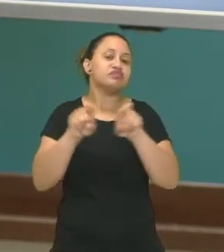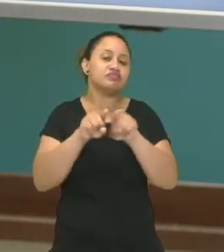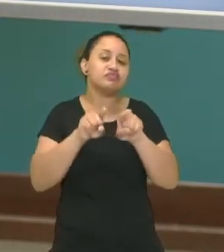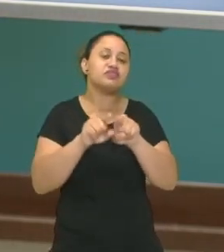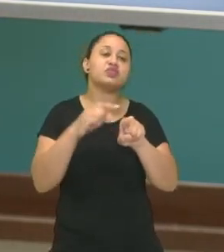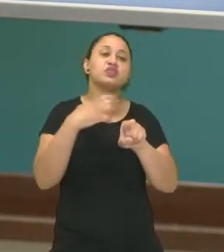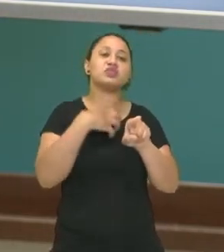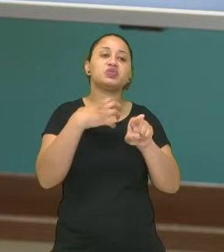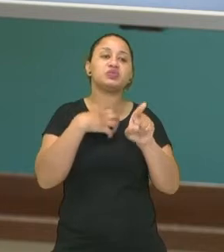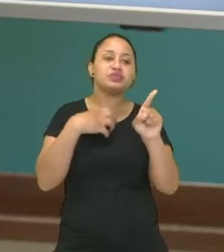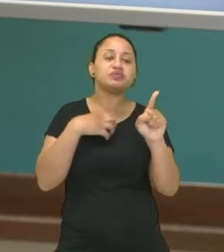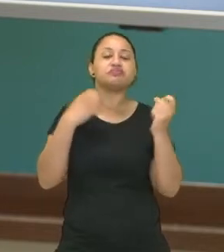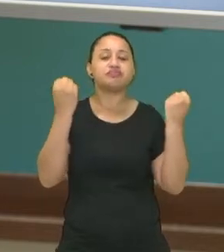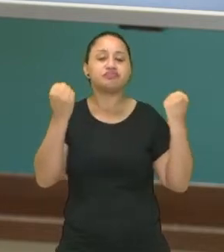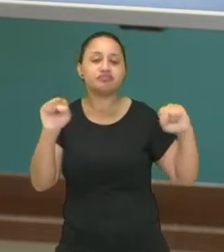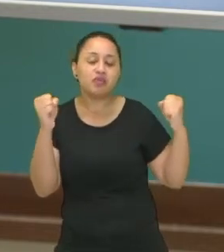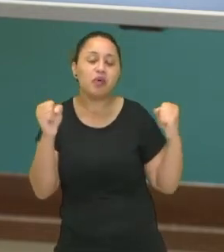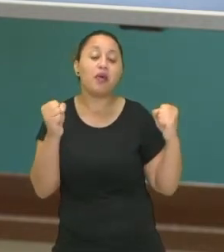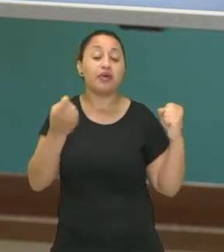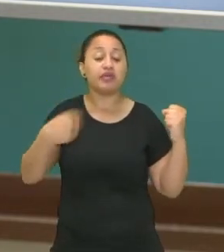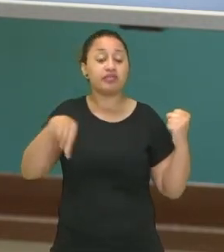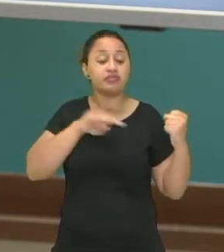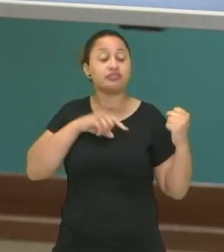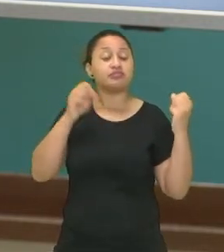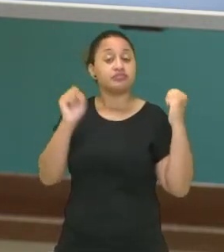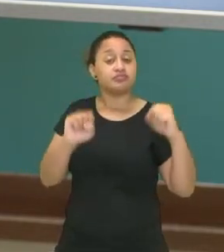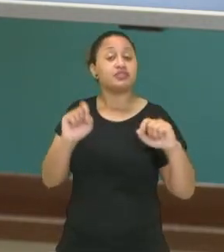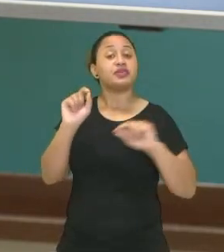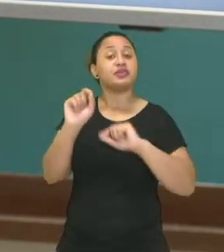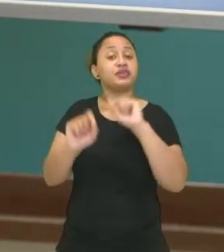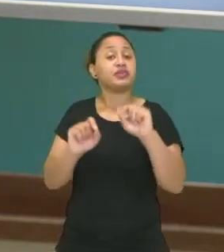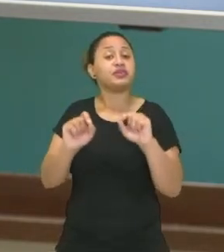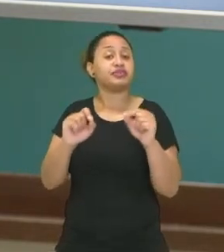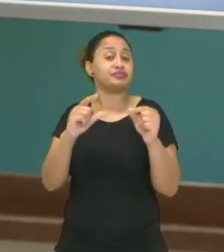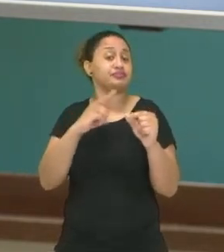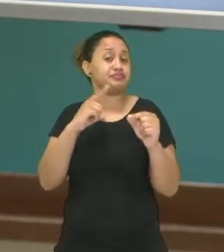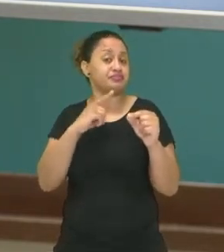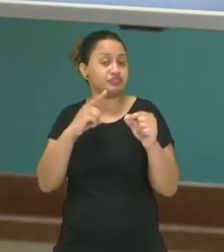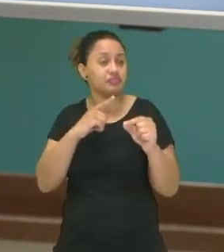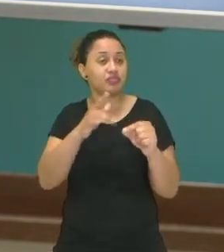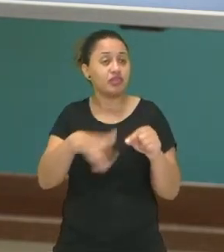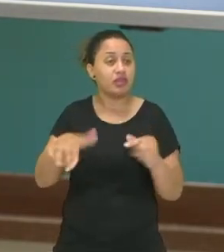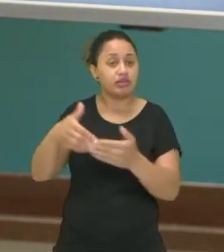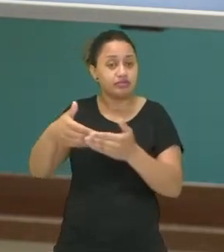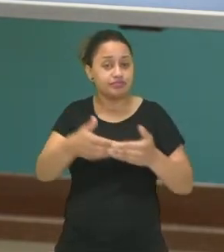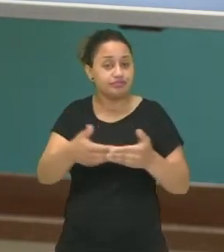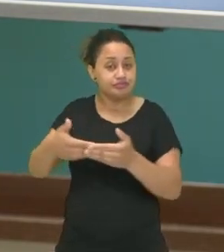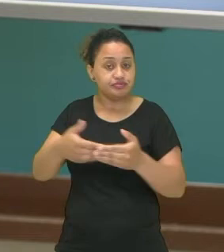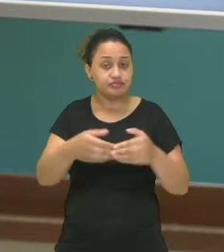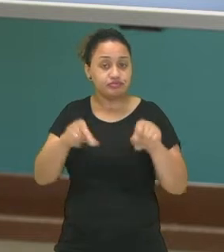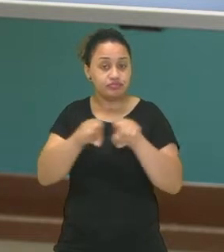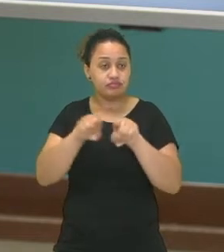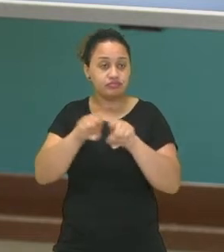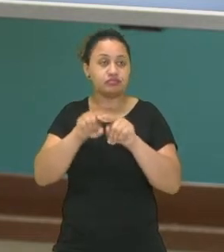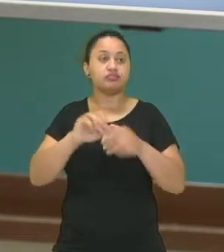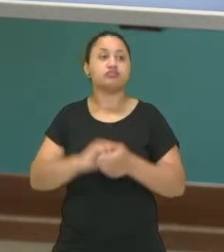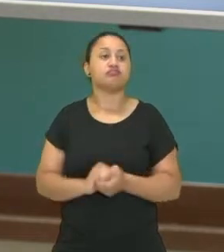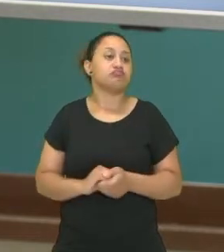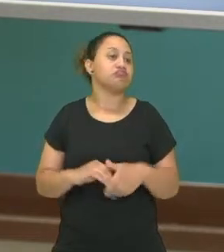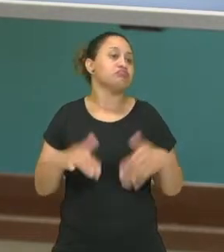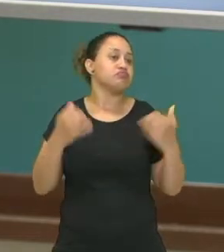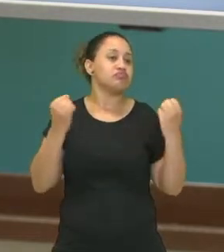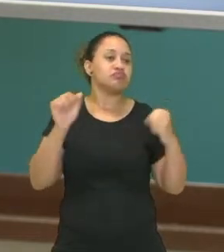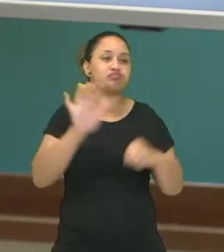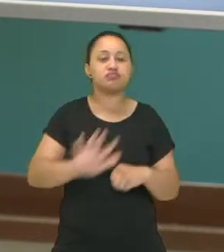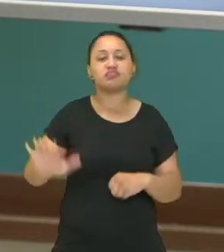forma de exercício que podemos inserir ali os bebês. E a ginástica para